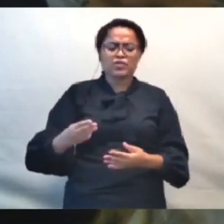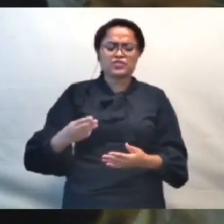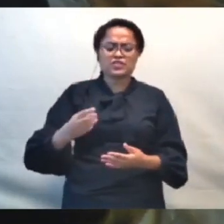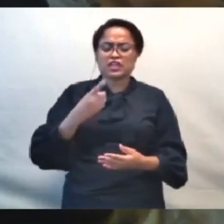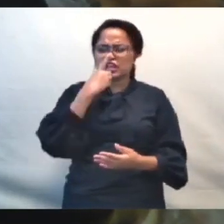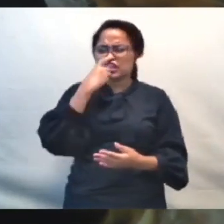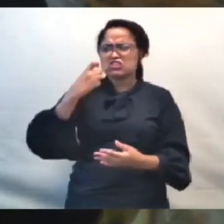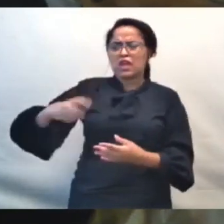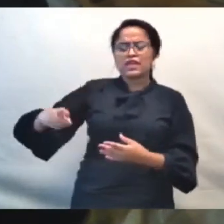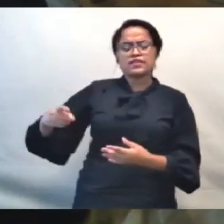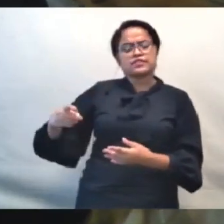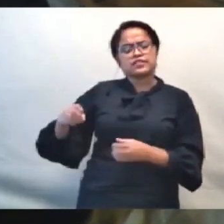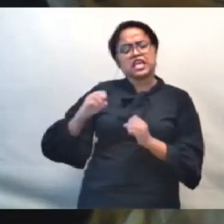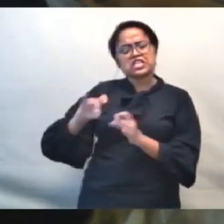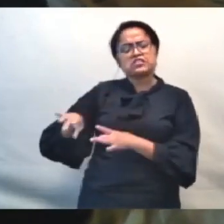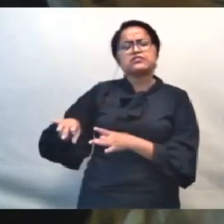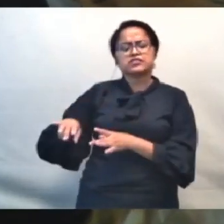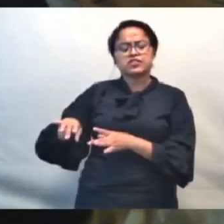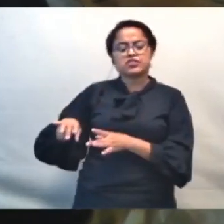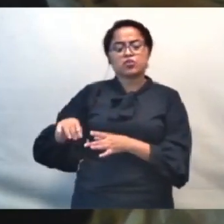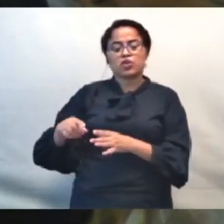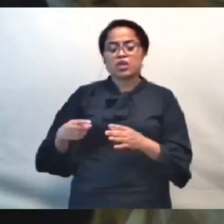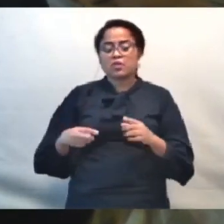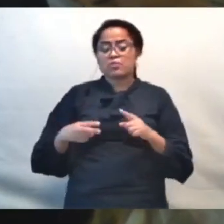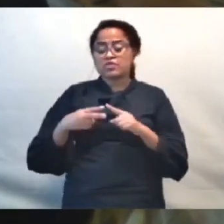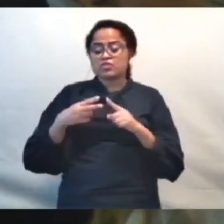vereador. Grande parte